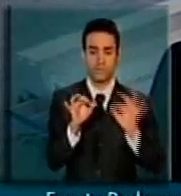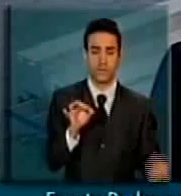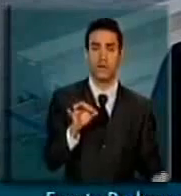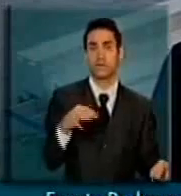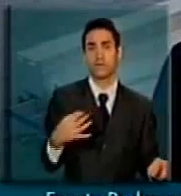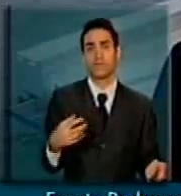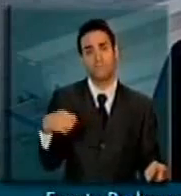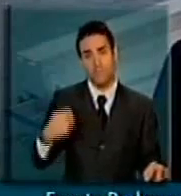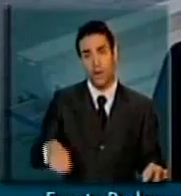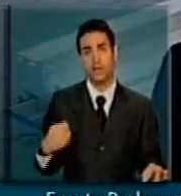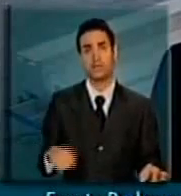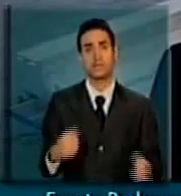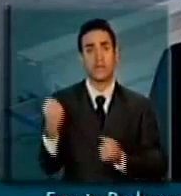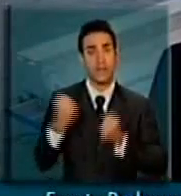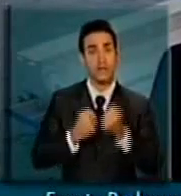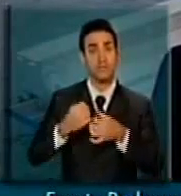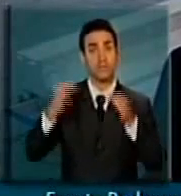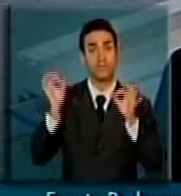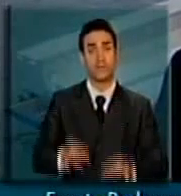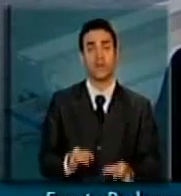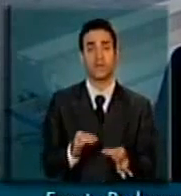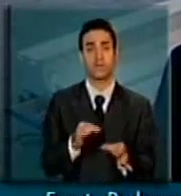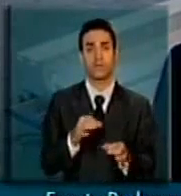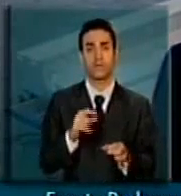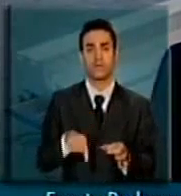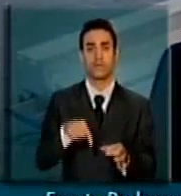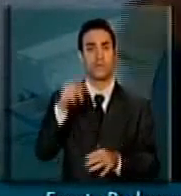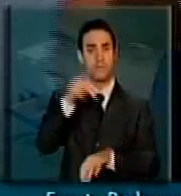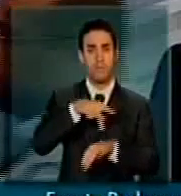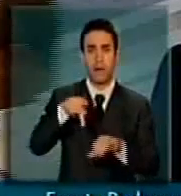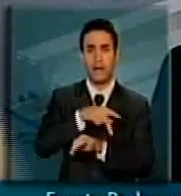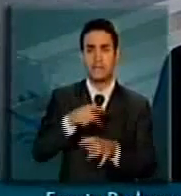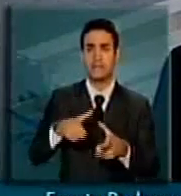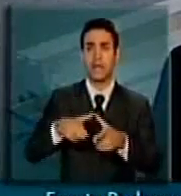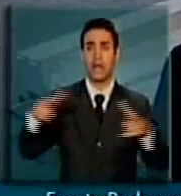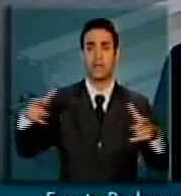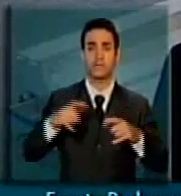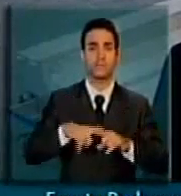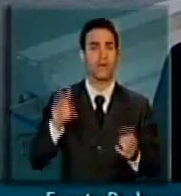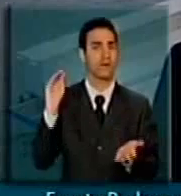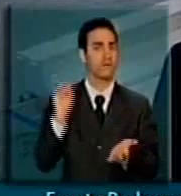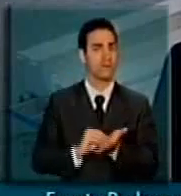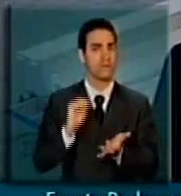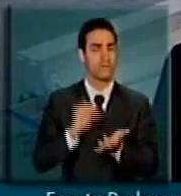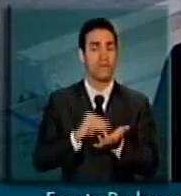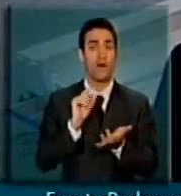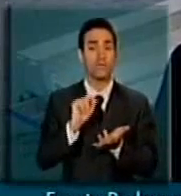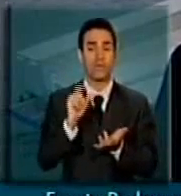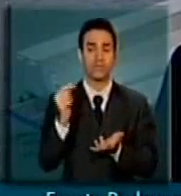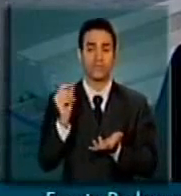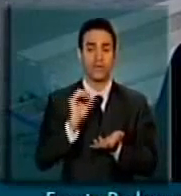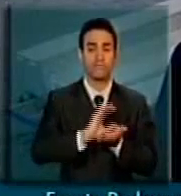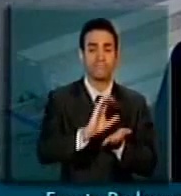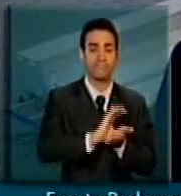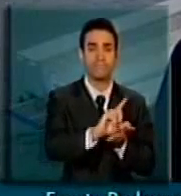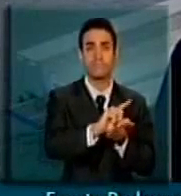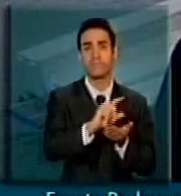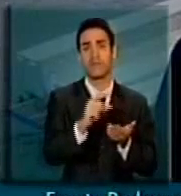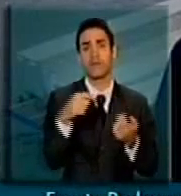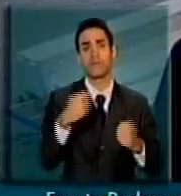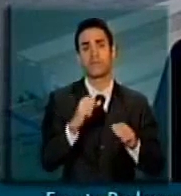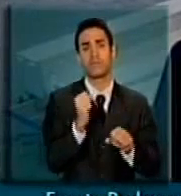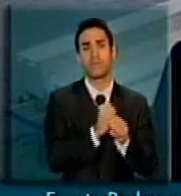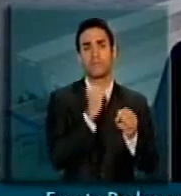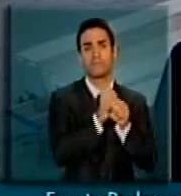e o consumo. Somos um grande país, mas ainda não destinamos investimentos em infraestrutura de transportes